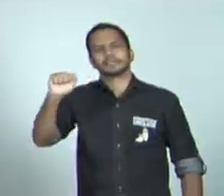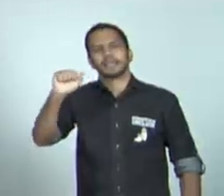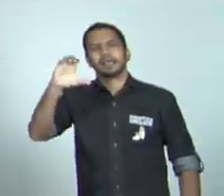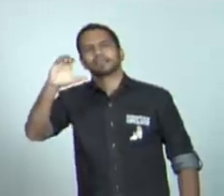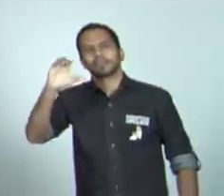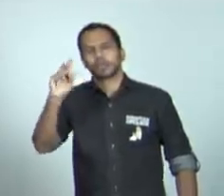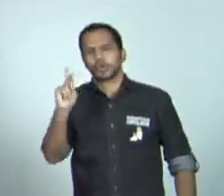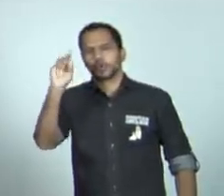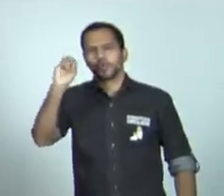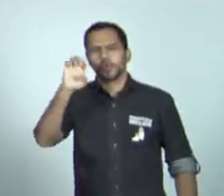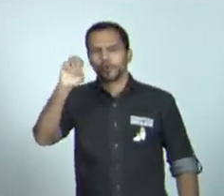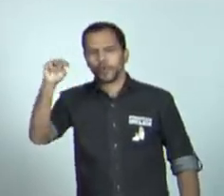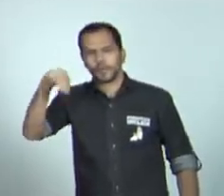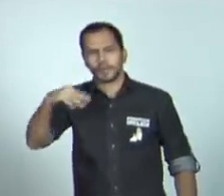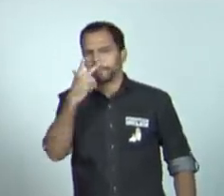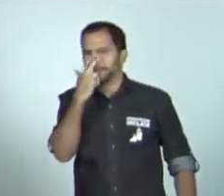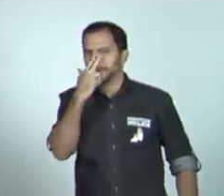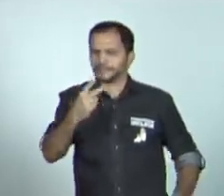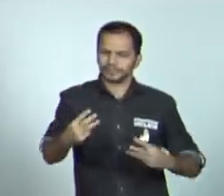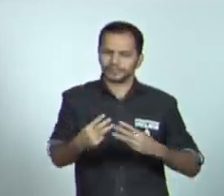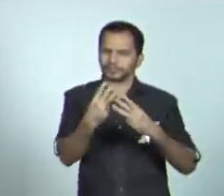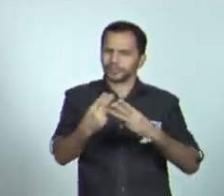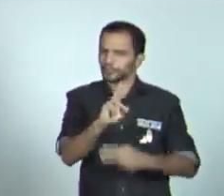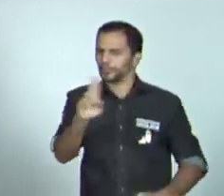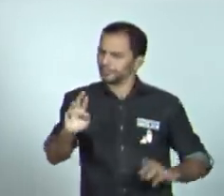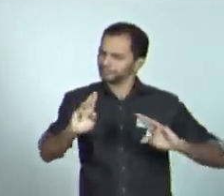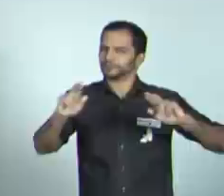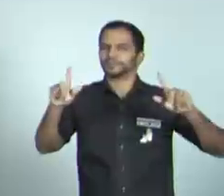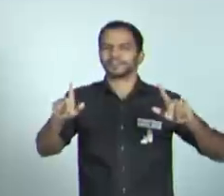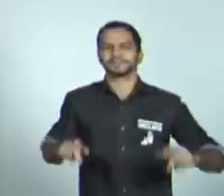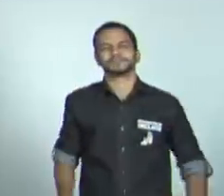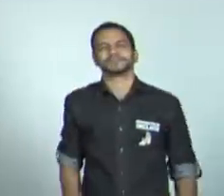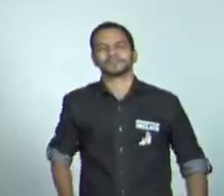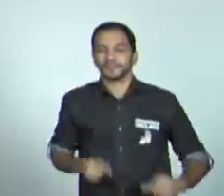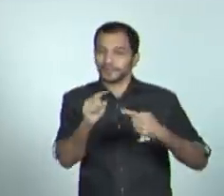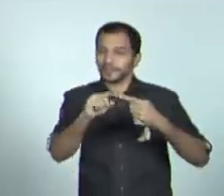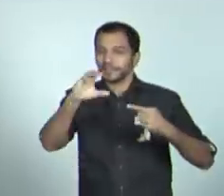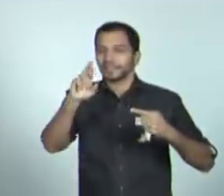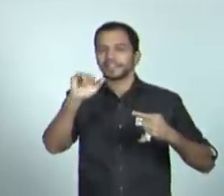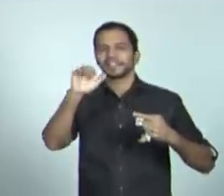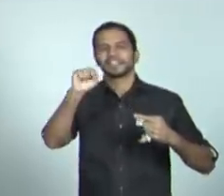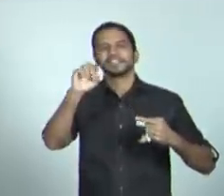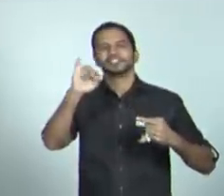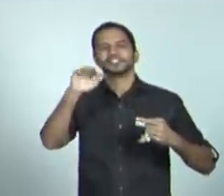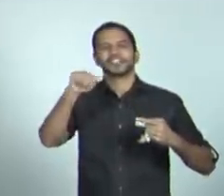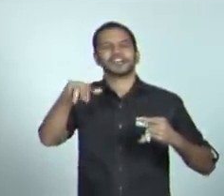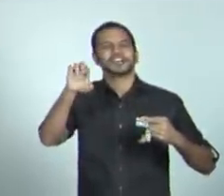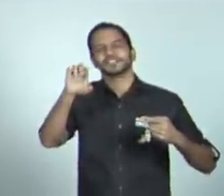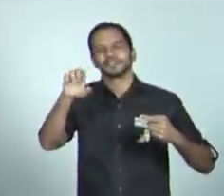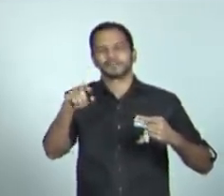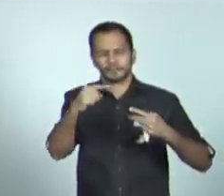deve ser deve ser judeu né nome aqui bem bacana cristiane silva gente